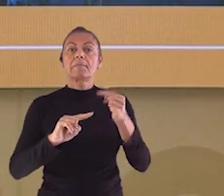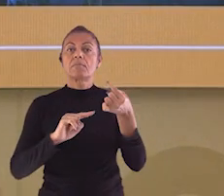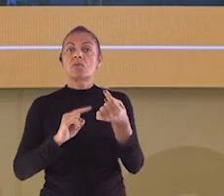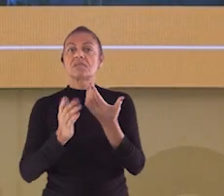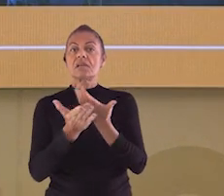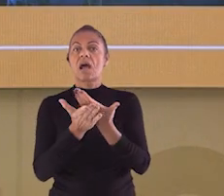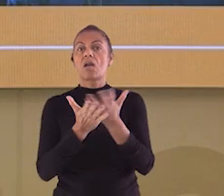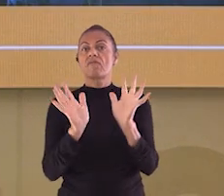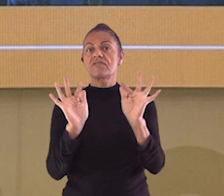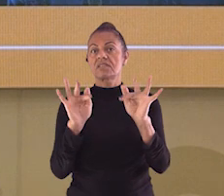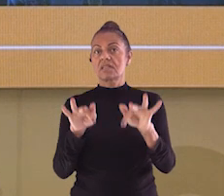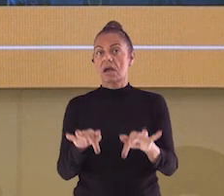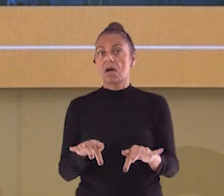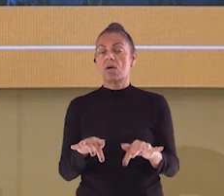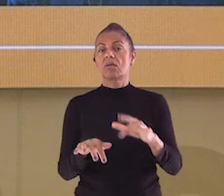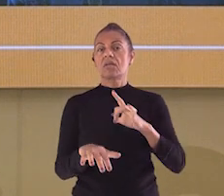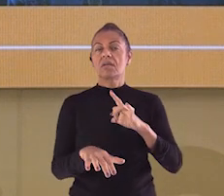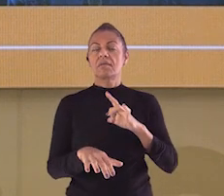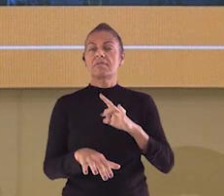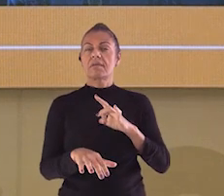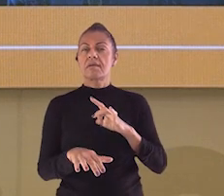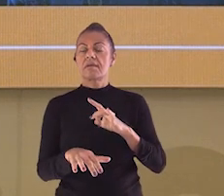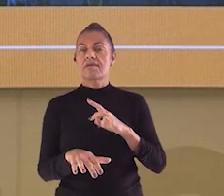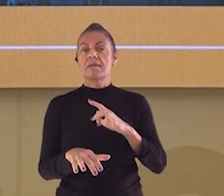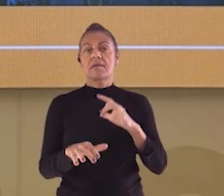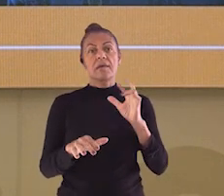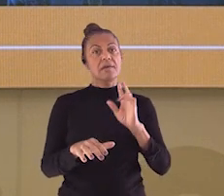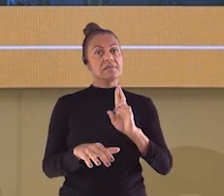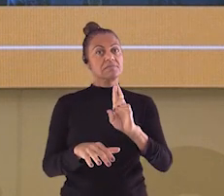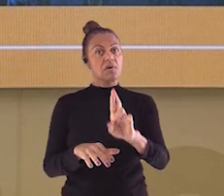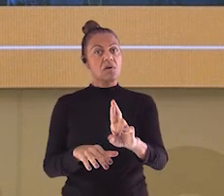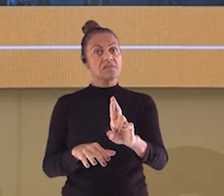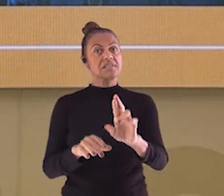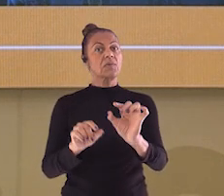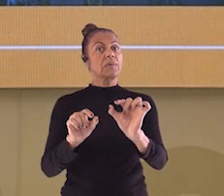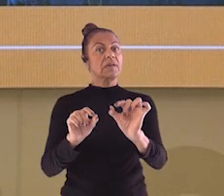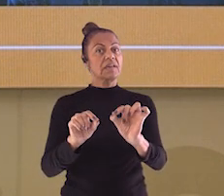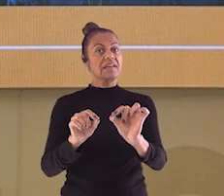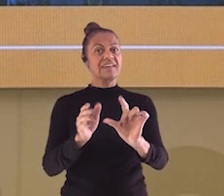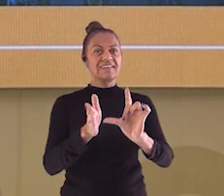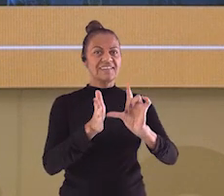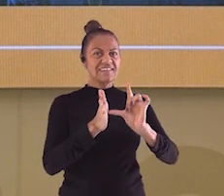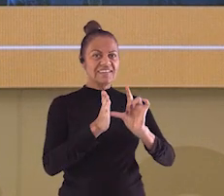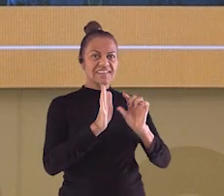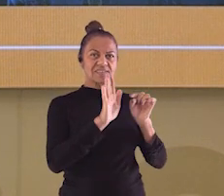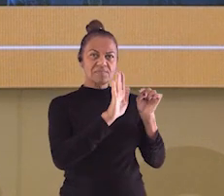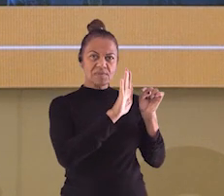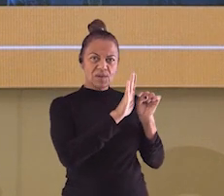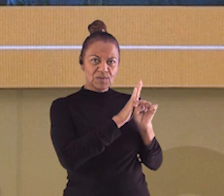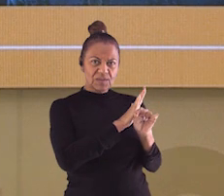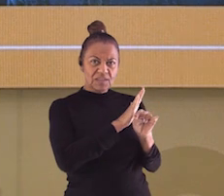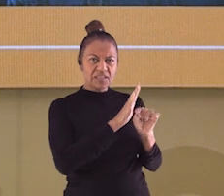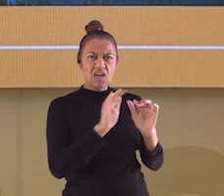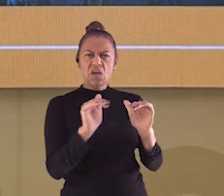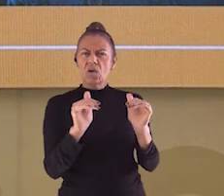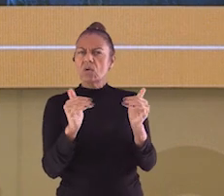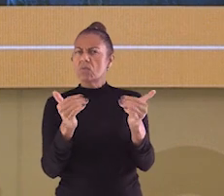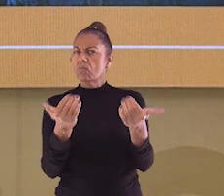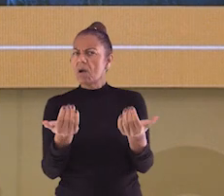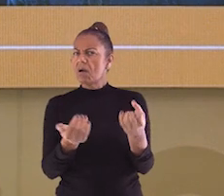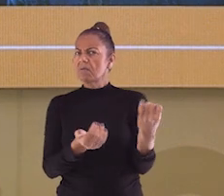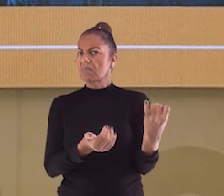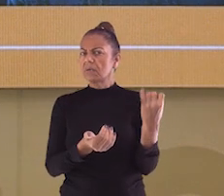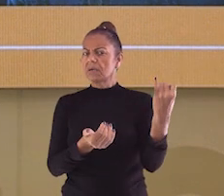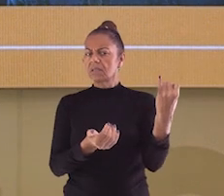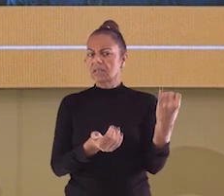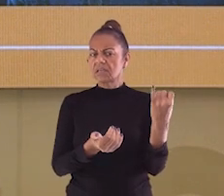hoje, responderemos a nossa pergunta do dia, que é essa daqui que aparece na sua tela. Qual a importância das